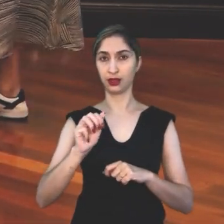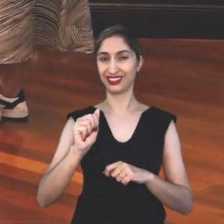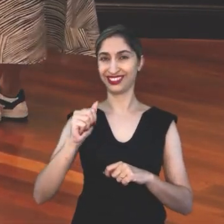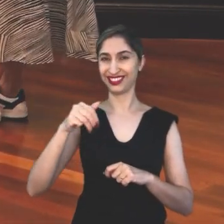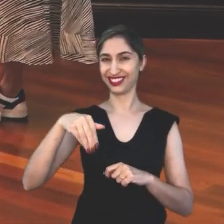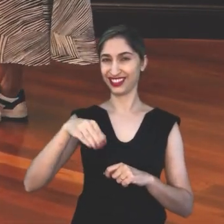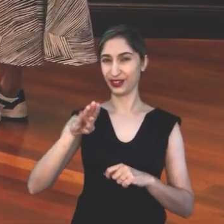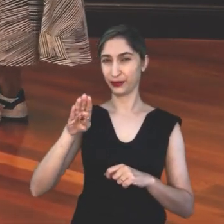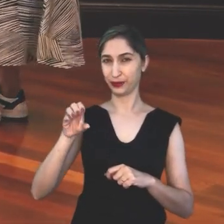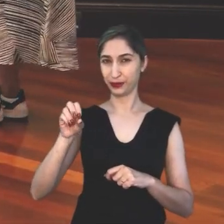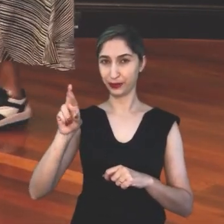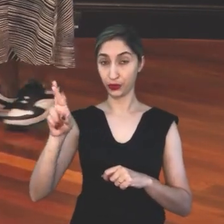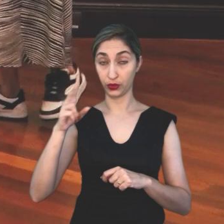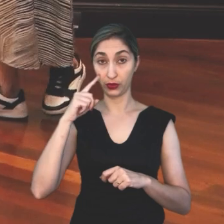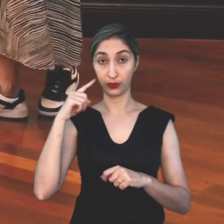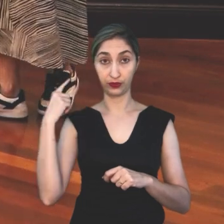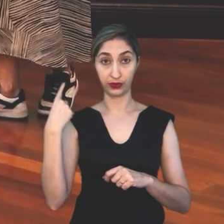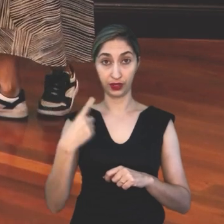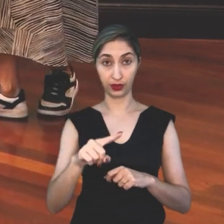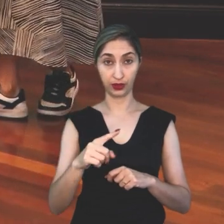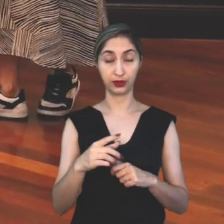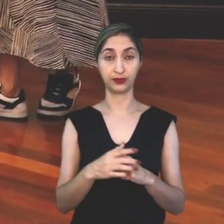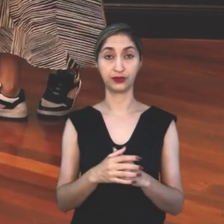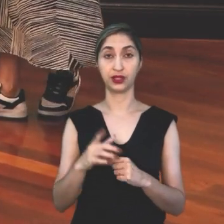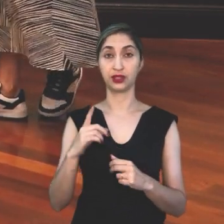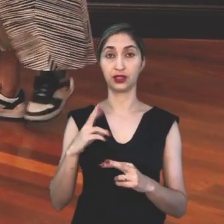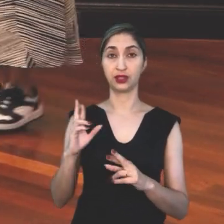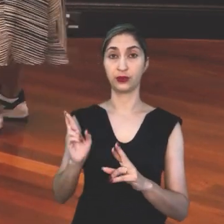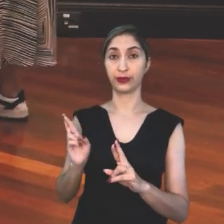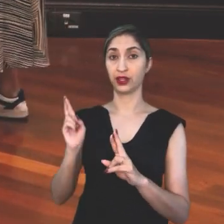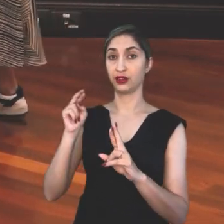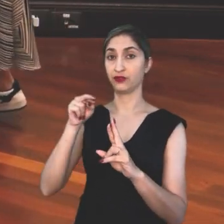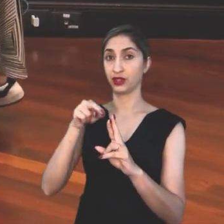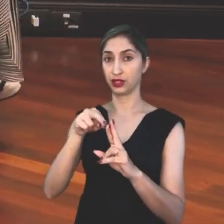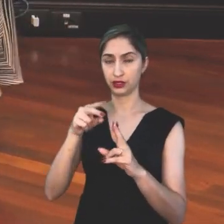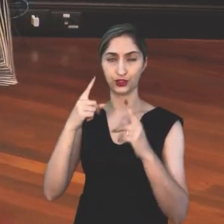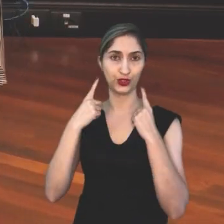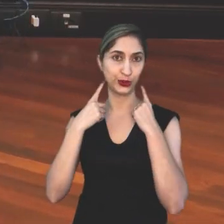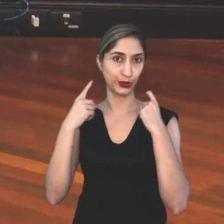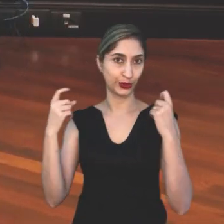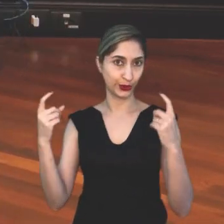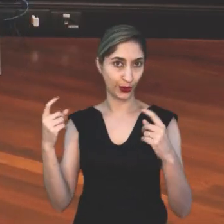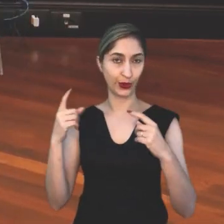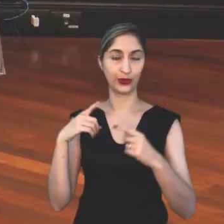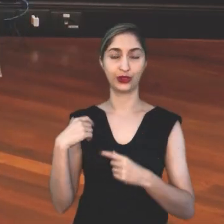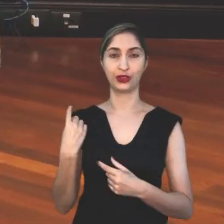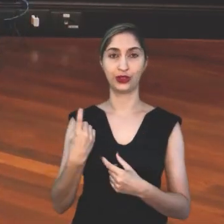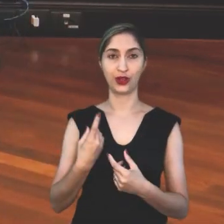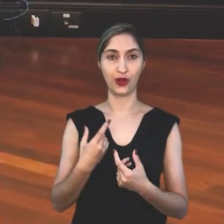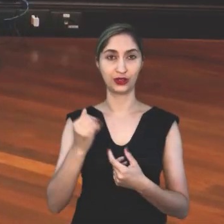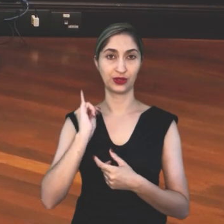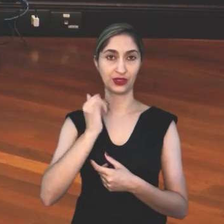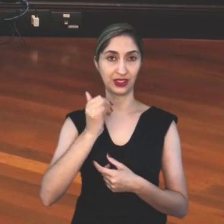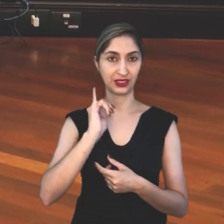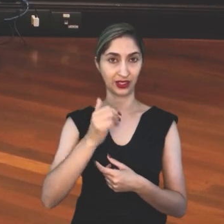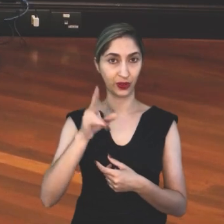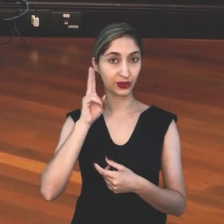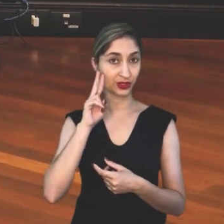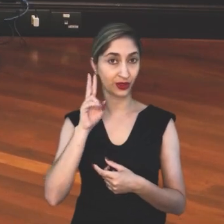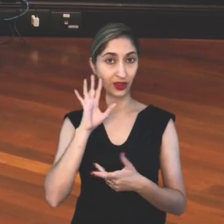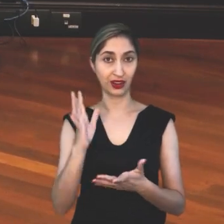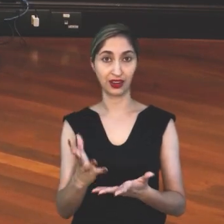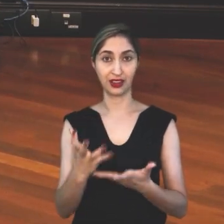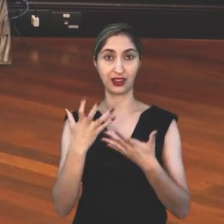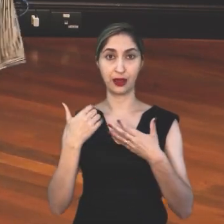Então a gente leva o tambor. Você fala do tambor? O tambor ele foi uma referência, obviamente, uma referência de som, né? Que a